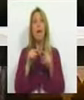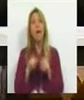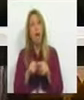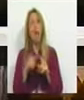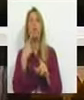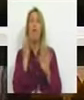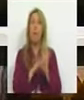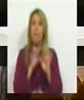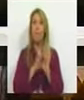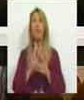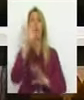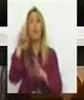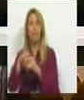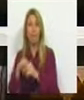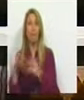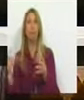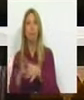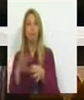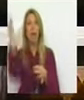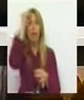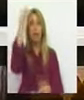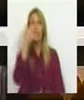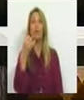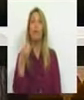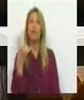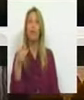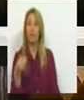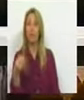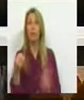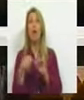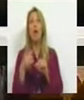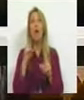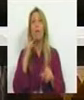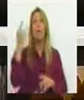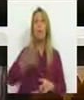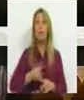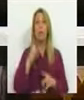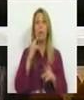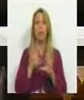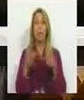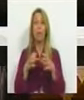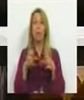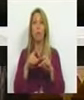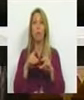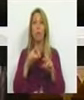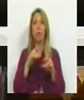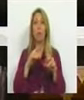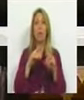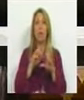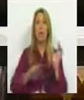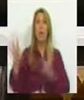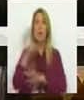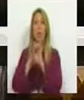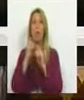neste caso em concreto no Alentejo 2020. Foi exigida pela Comissão Europeia o respectivo mapeamento, o qual já foi aprovado. Daí,